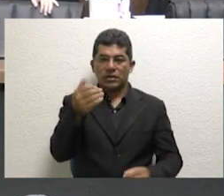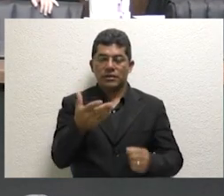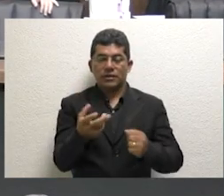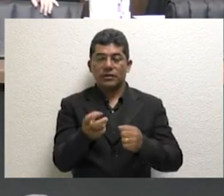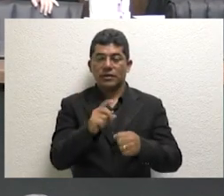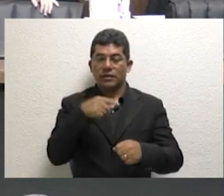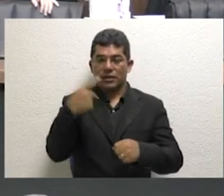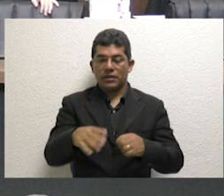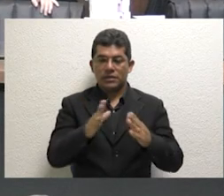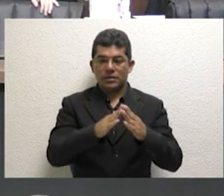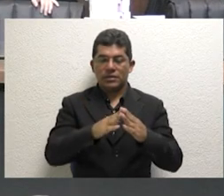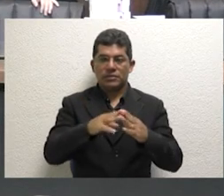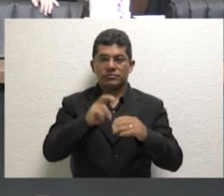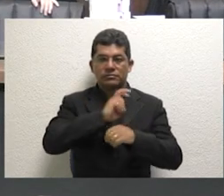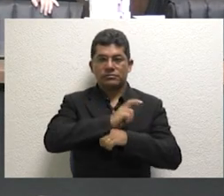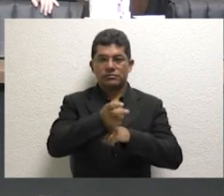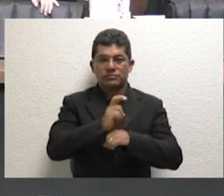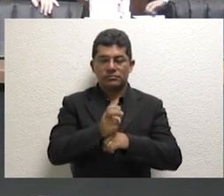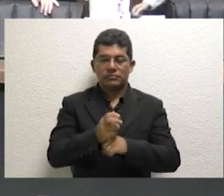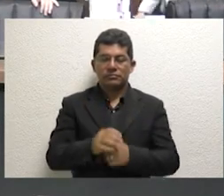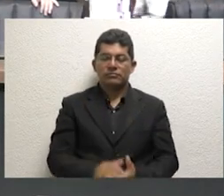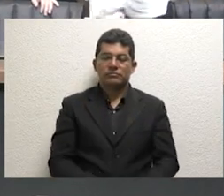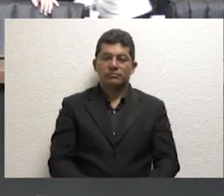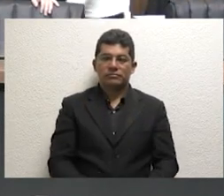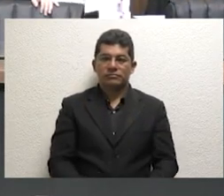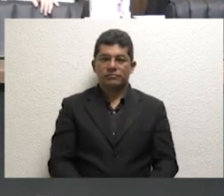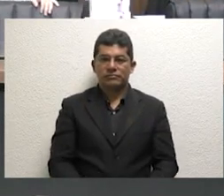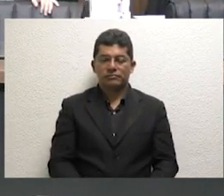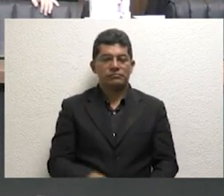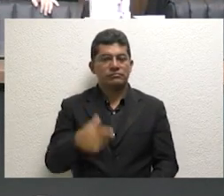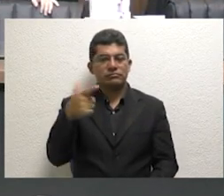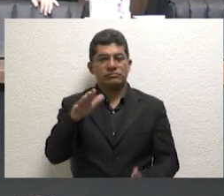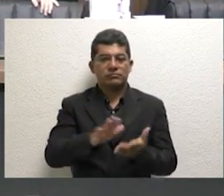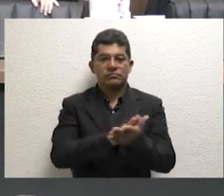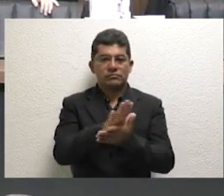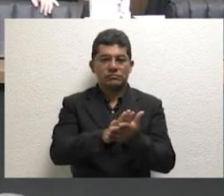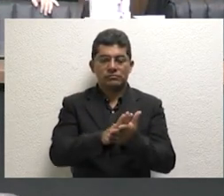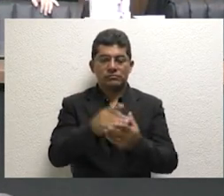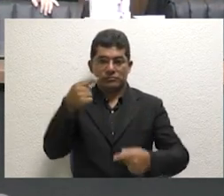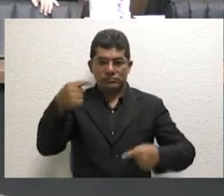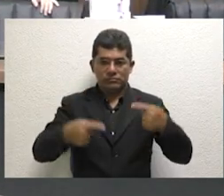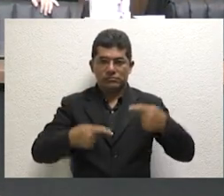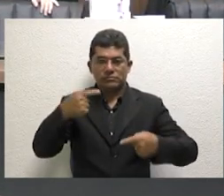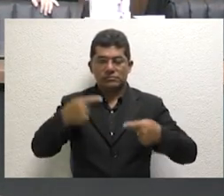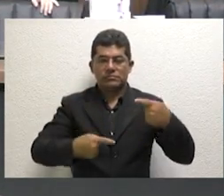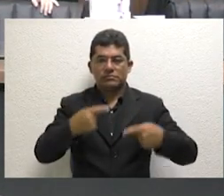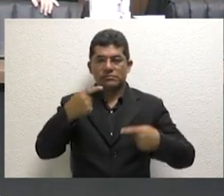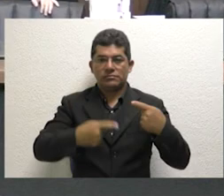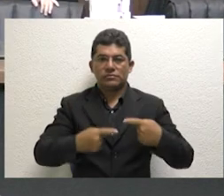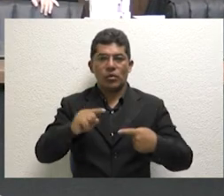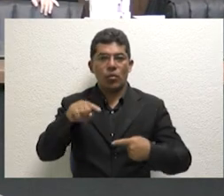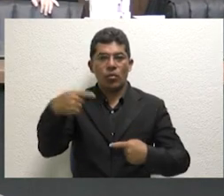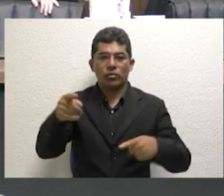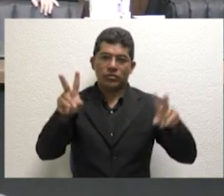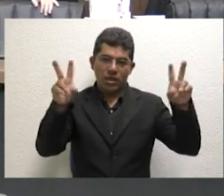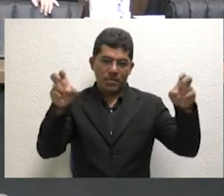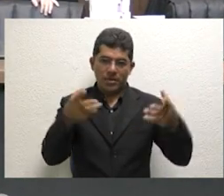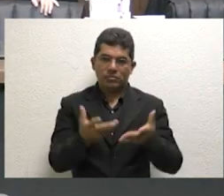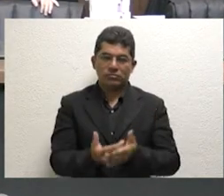efetivos desta casa não havendo mais nenhum outro assunto